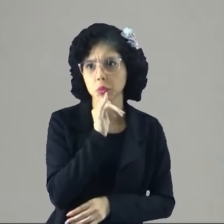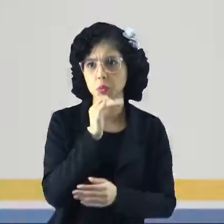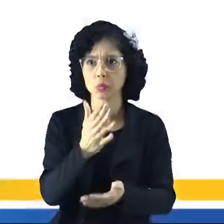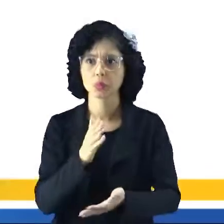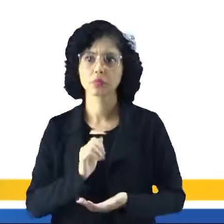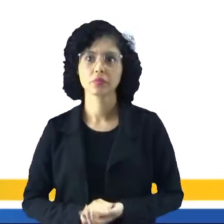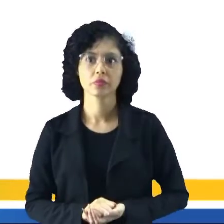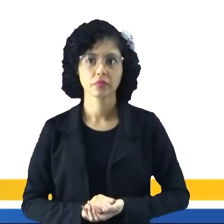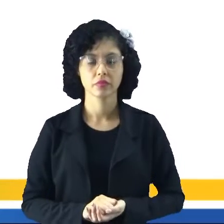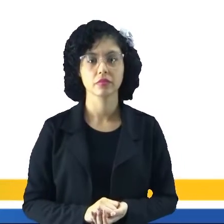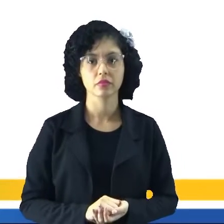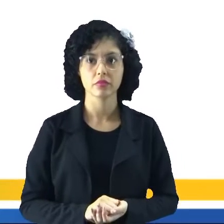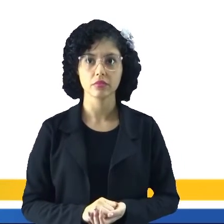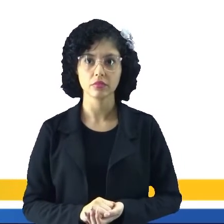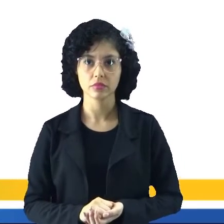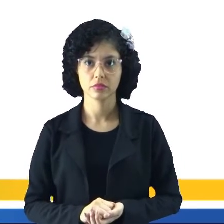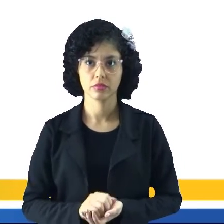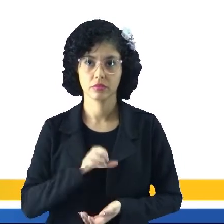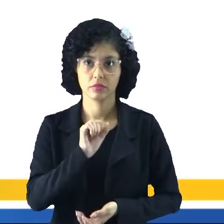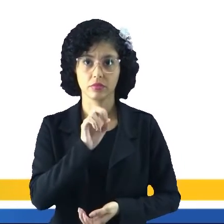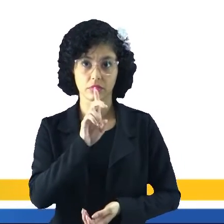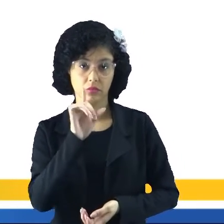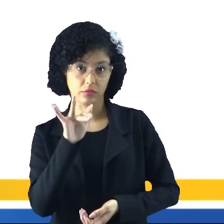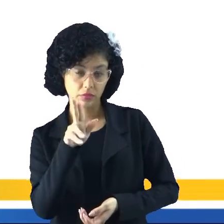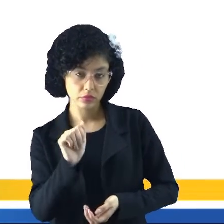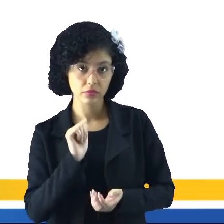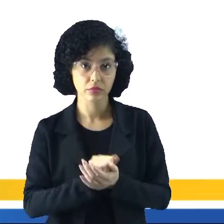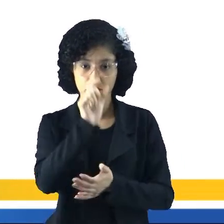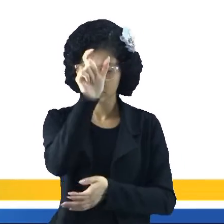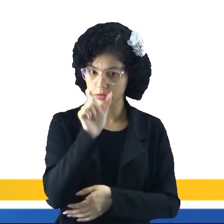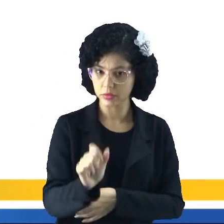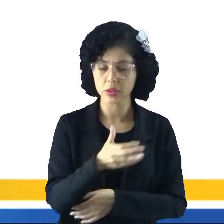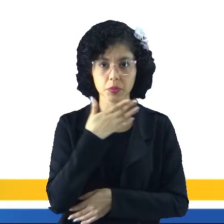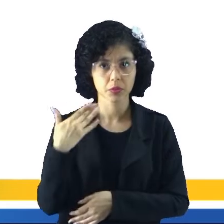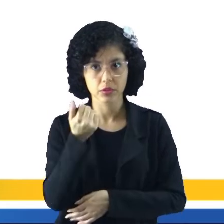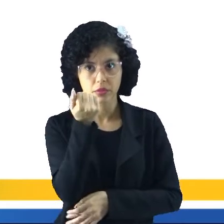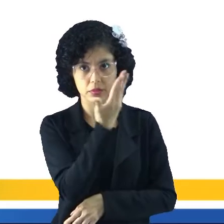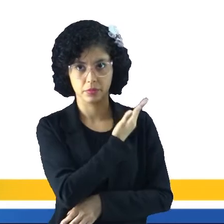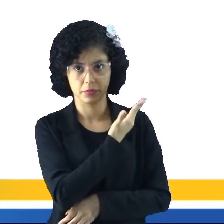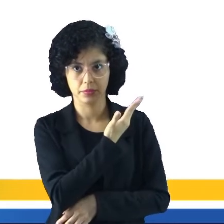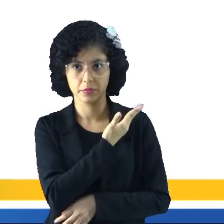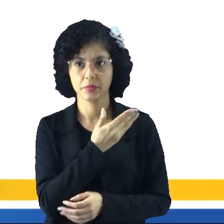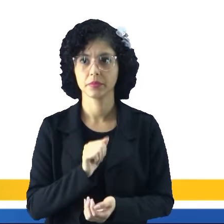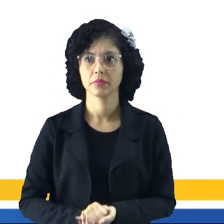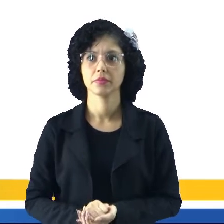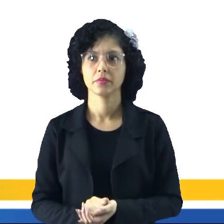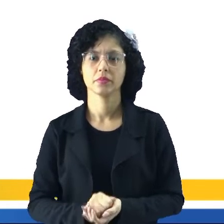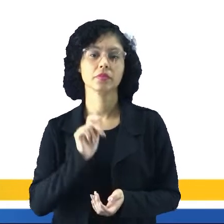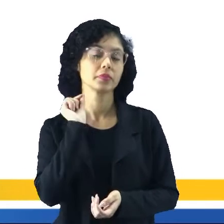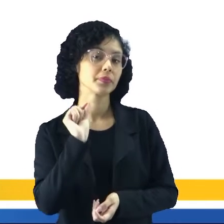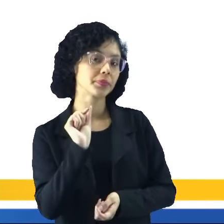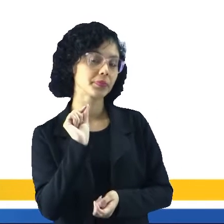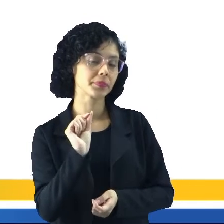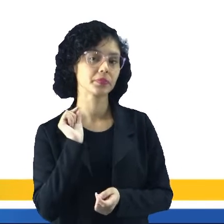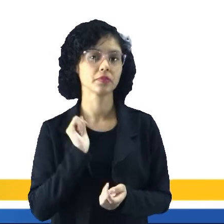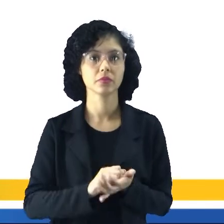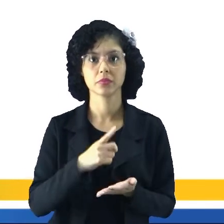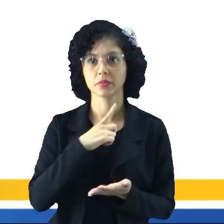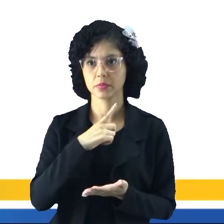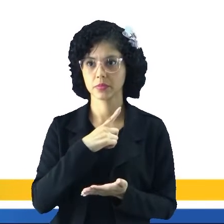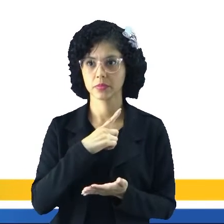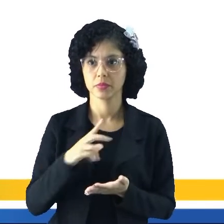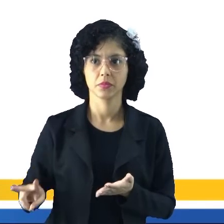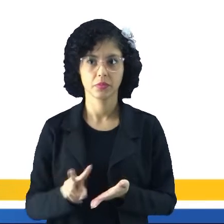aqui, né, na Susanita. Susanita, ela é uma personagem, né, melhor amiga da Mafalda, que ela tem